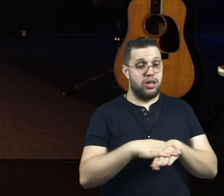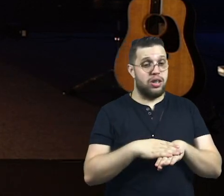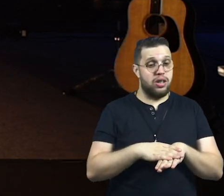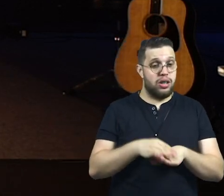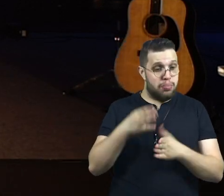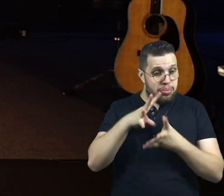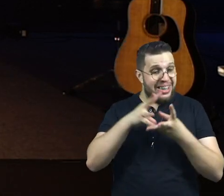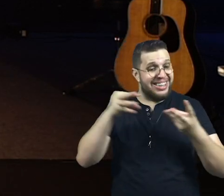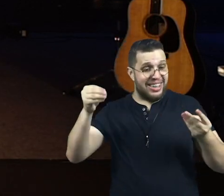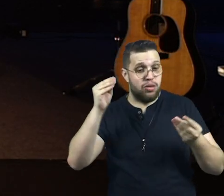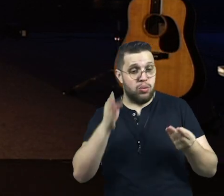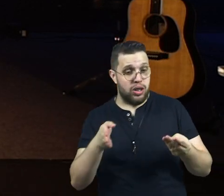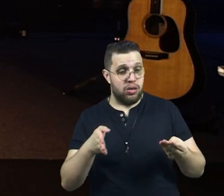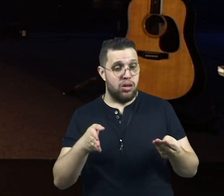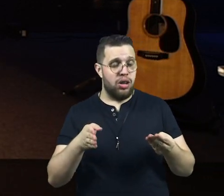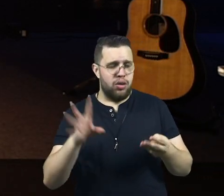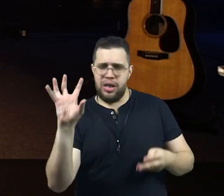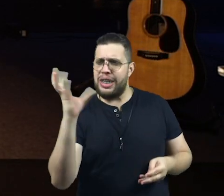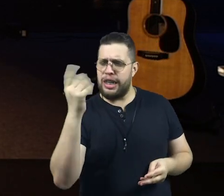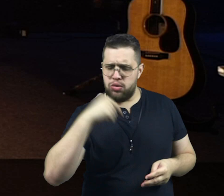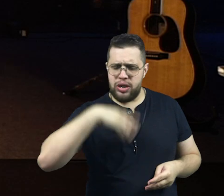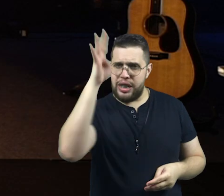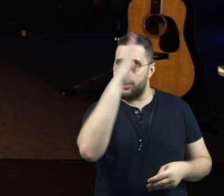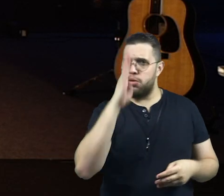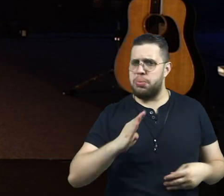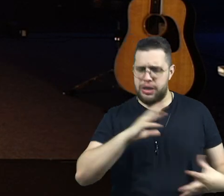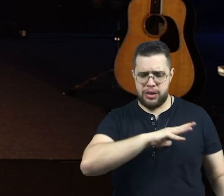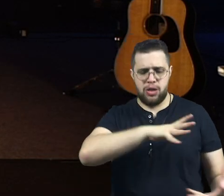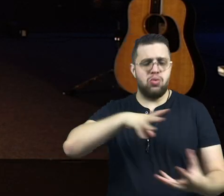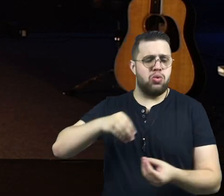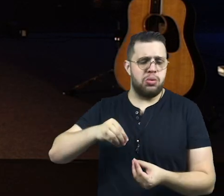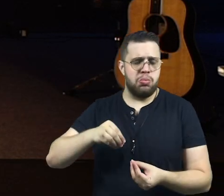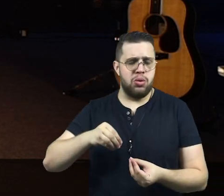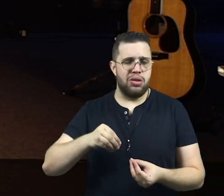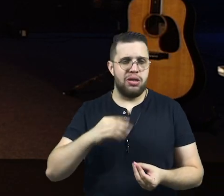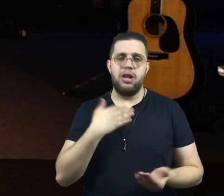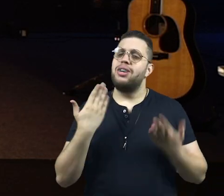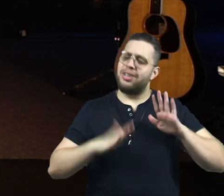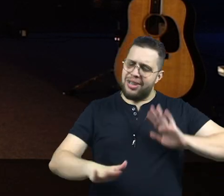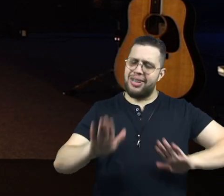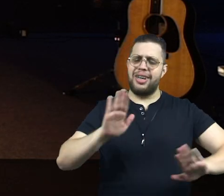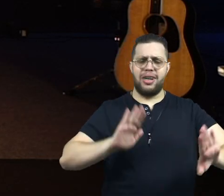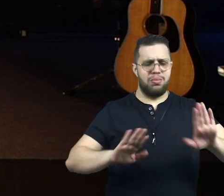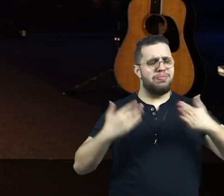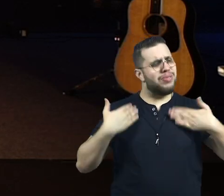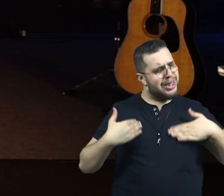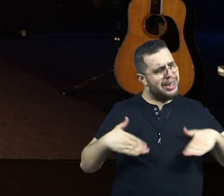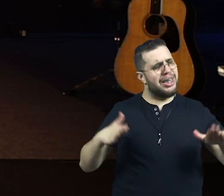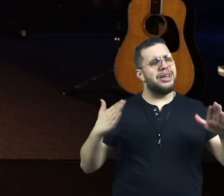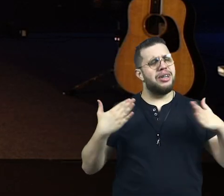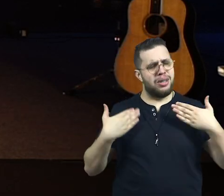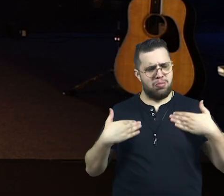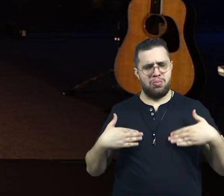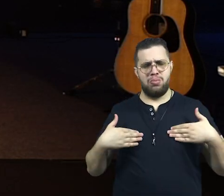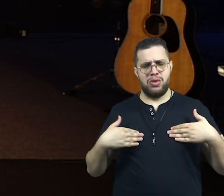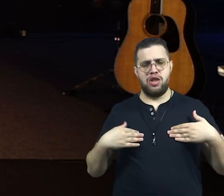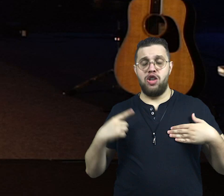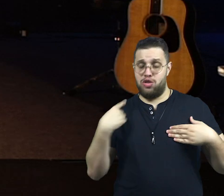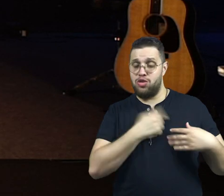você estamos passando no Brasil, tudo que está acontecendo na nossa nação, ei, vamos confiar no